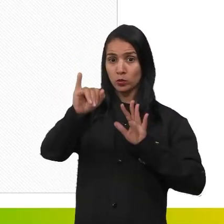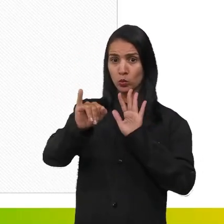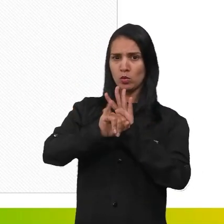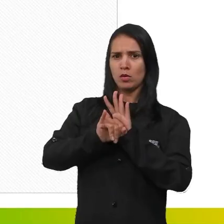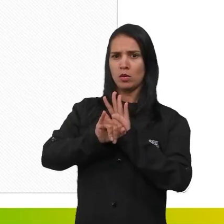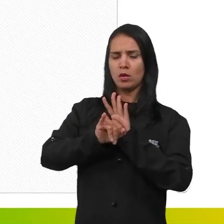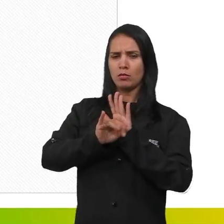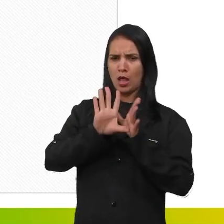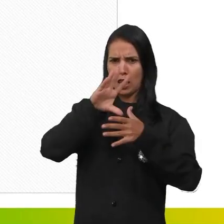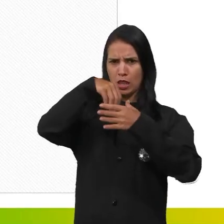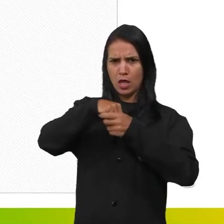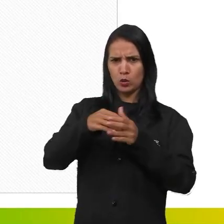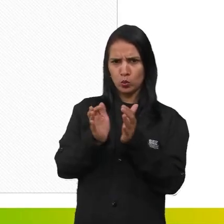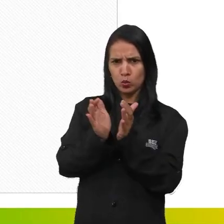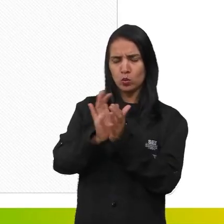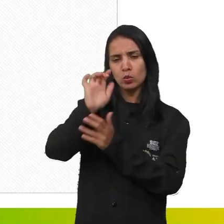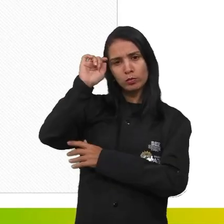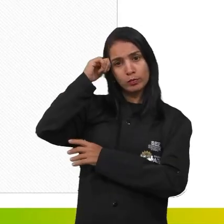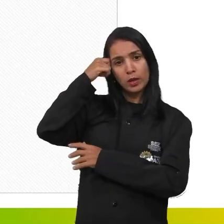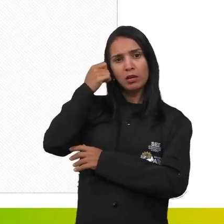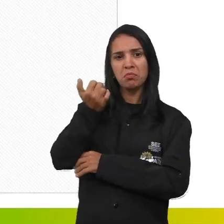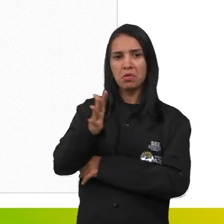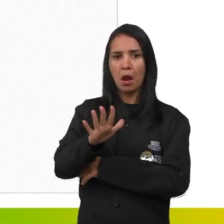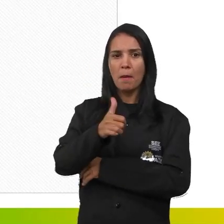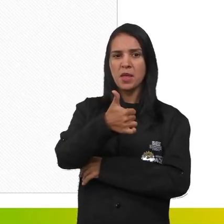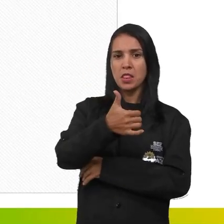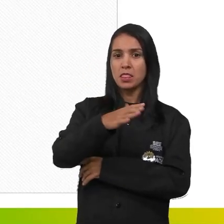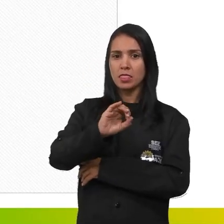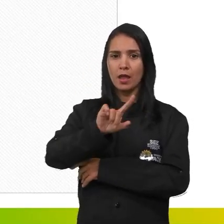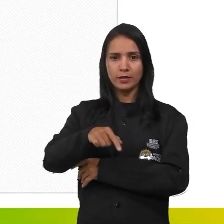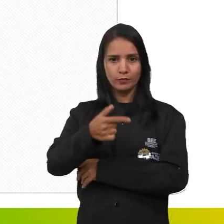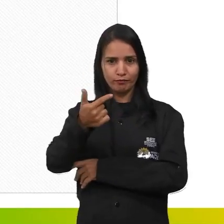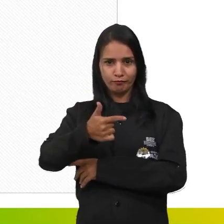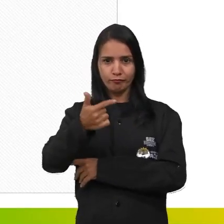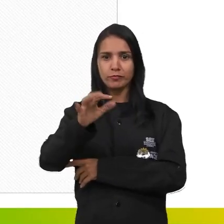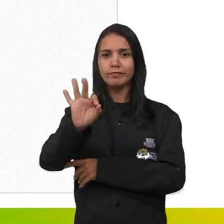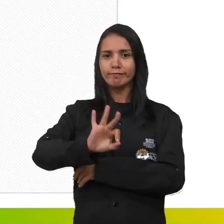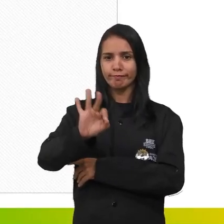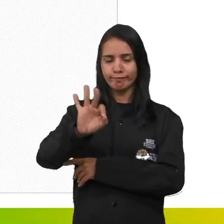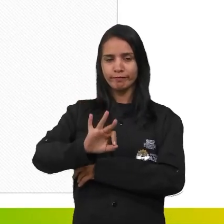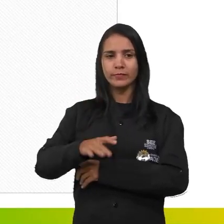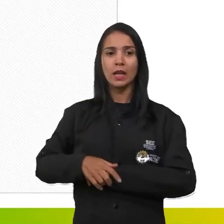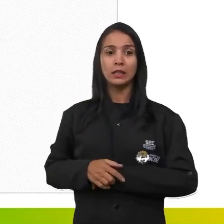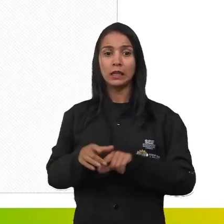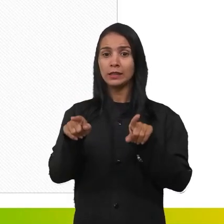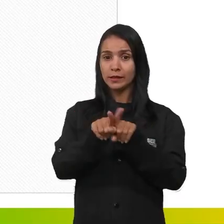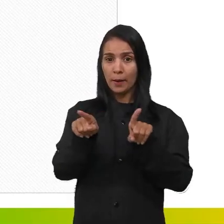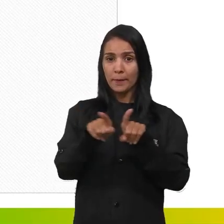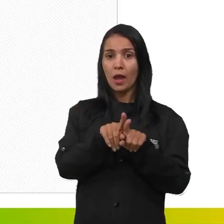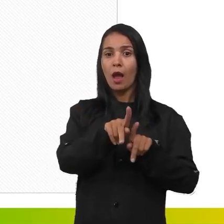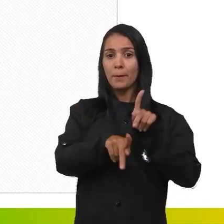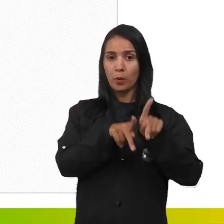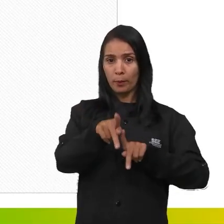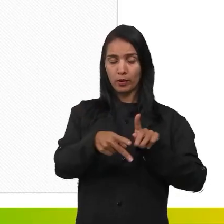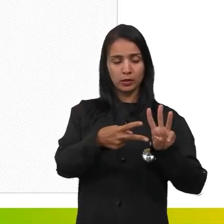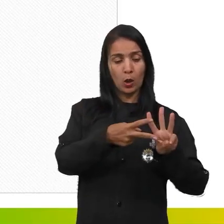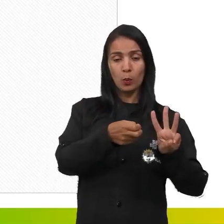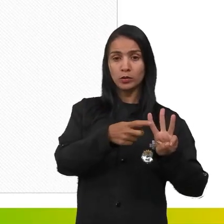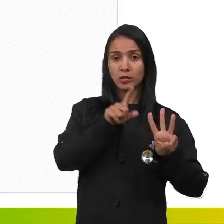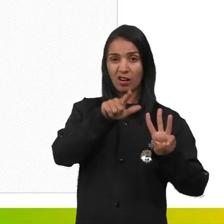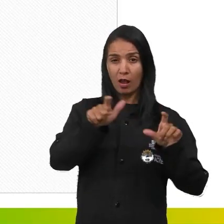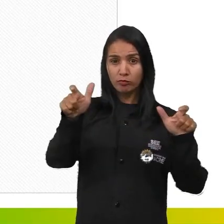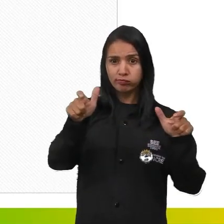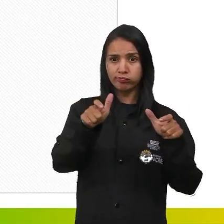declararam dentro dessa etnia foi aí o equivalente a 10,2. A gente tem a população indígena com uma pequena